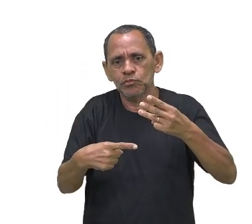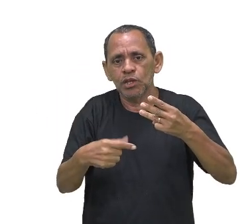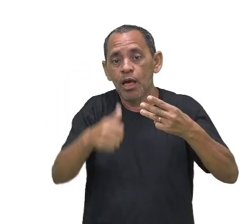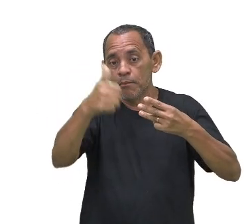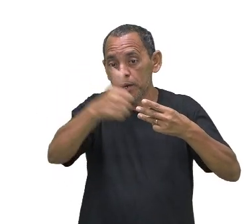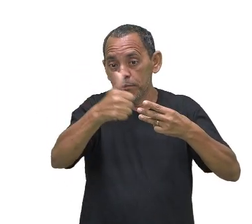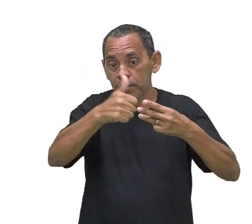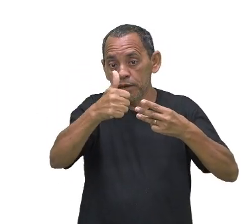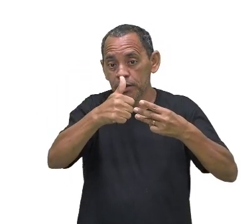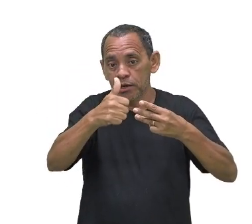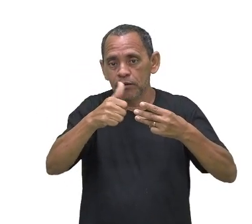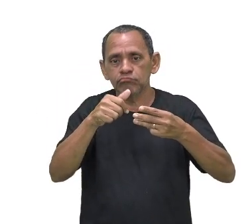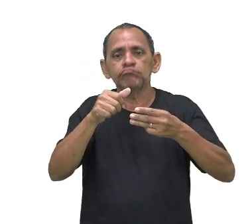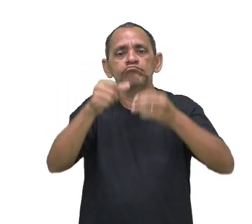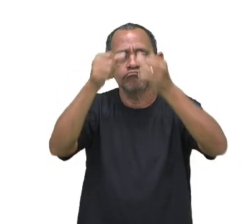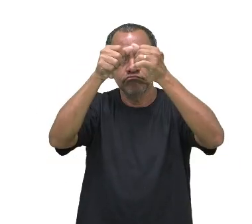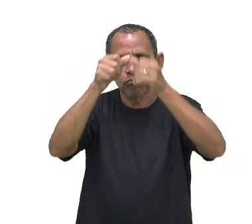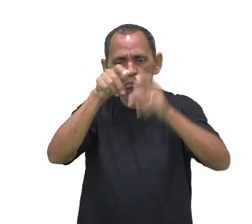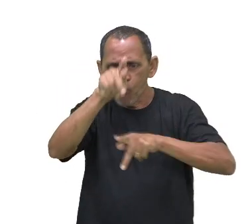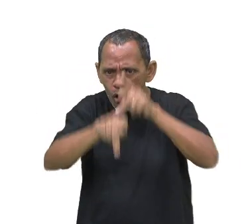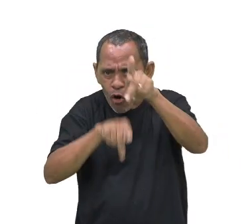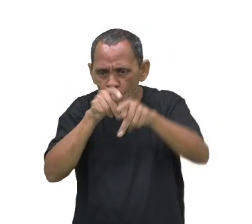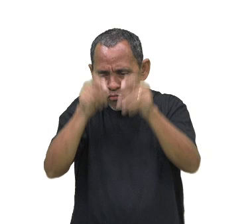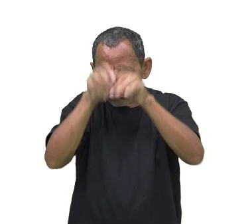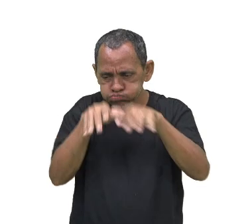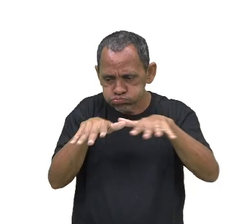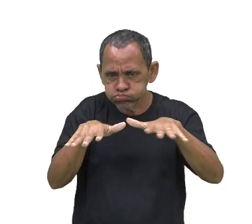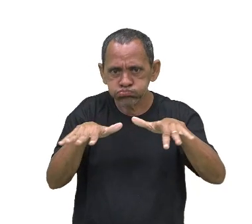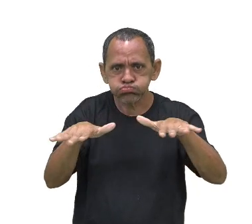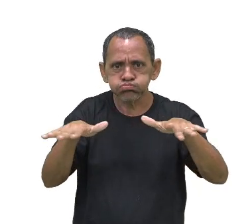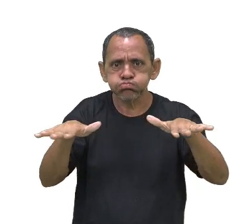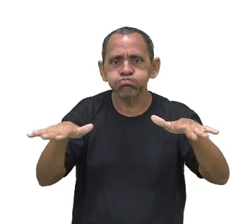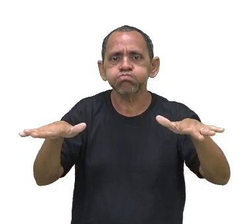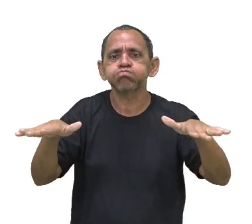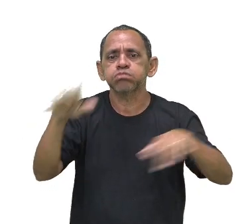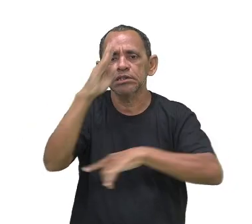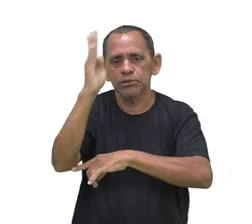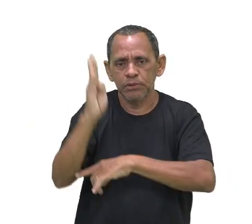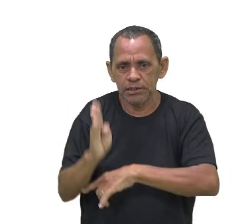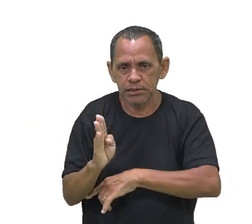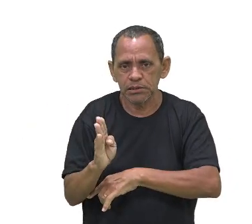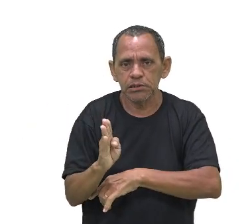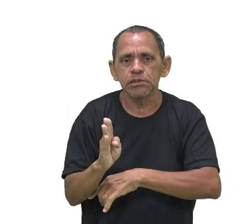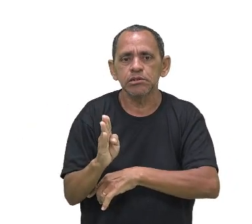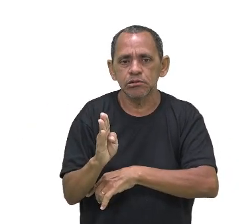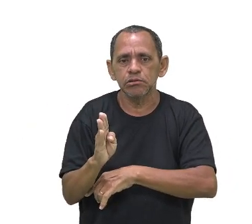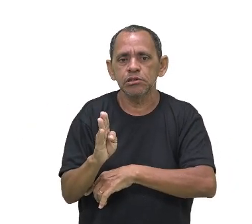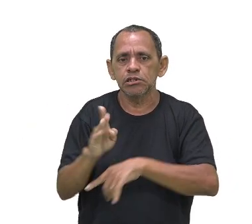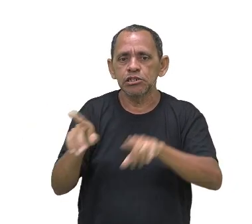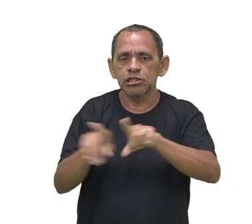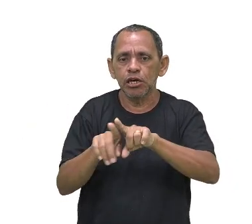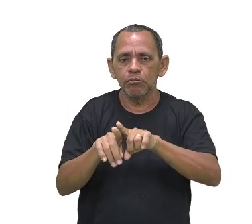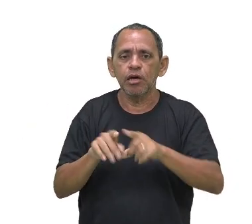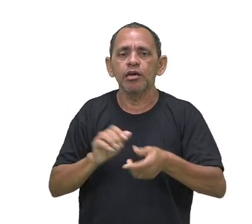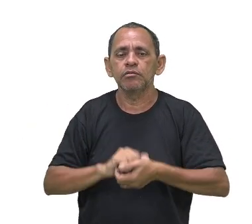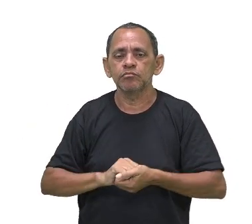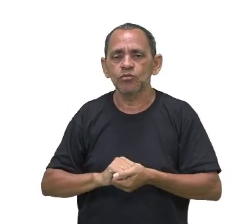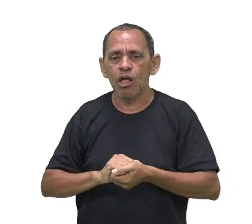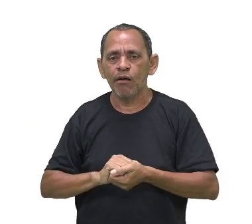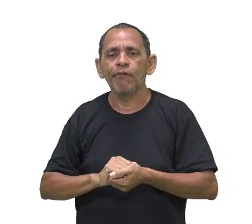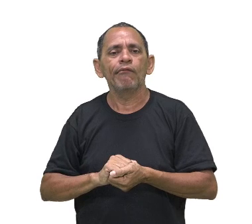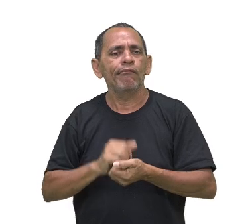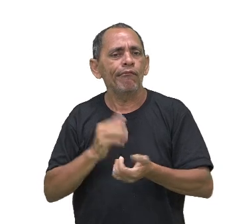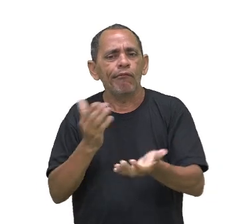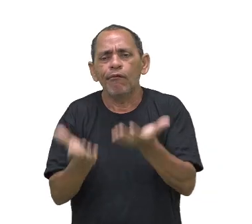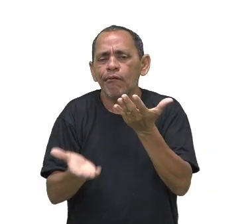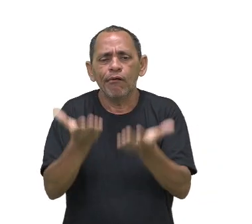chama Povoamento, onde ele vai tratar do povoamento no Brasil, que se deu de forma totalmente